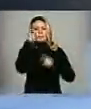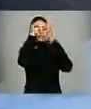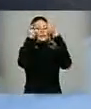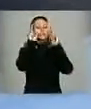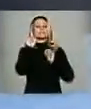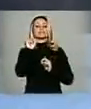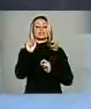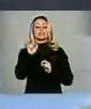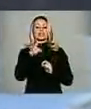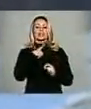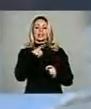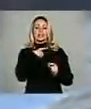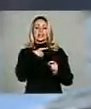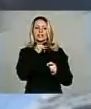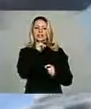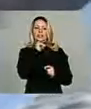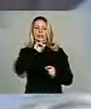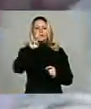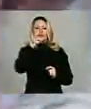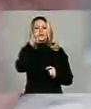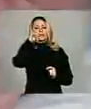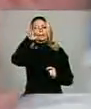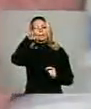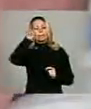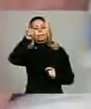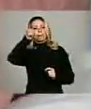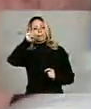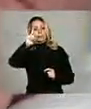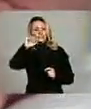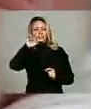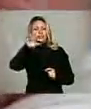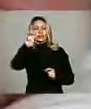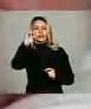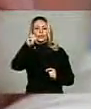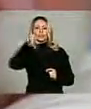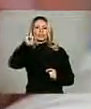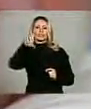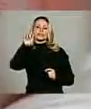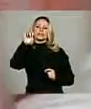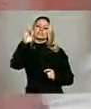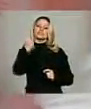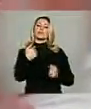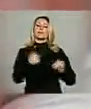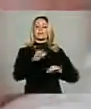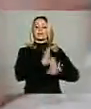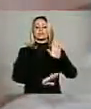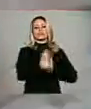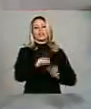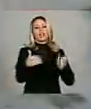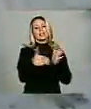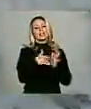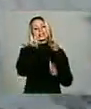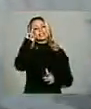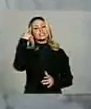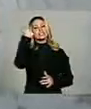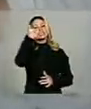preocupa é com relação ao hipotiroidismo, né? Que aí eu teria que estar com essa criança sendo tratada até 15 dias de vida. Então,